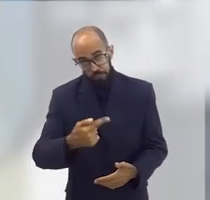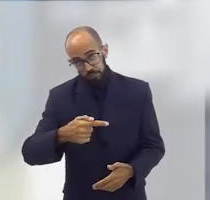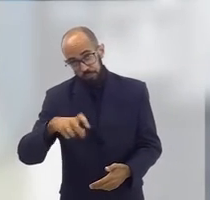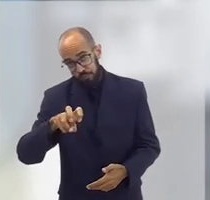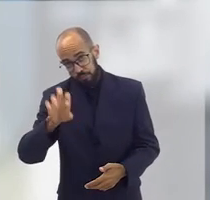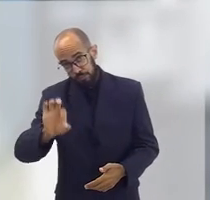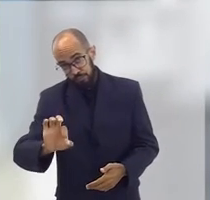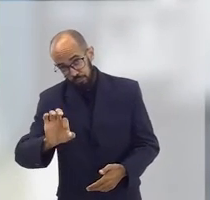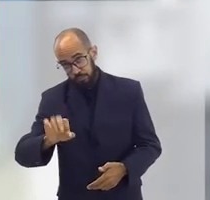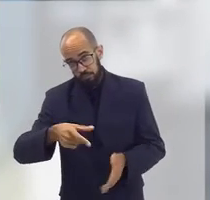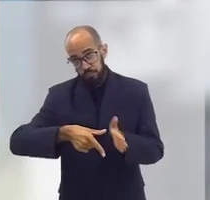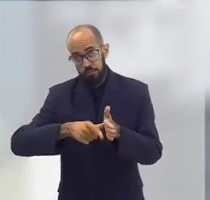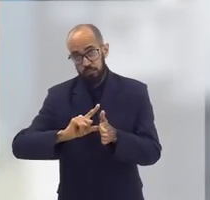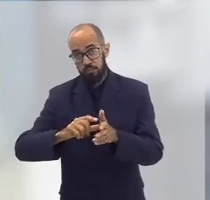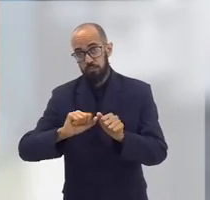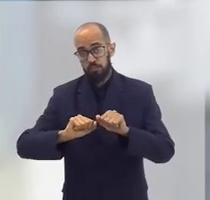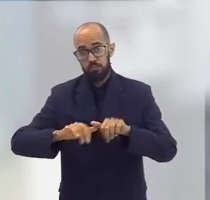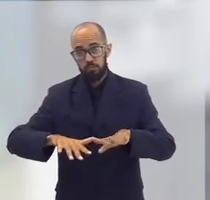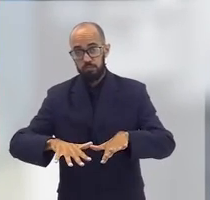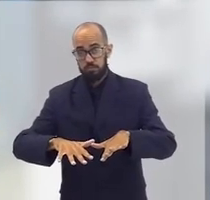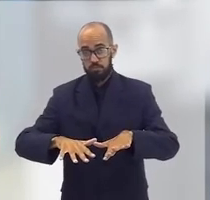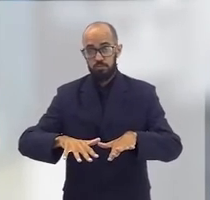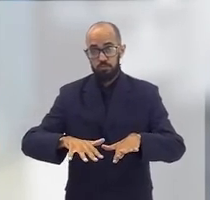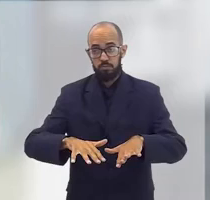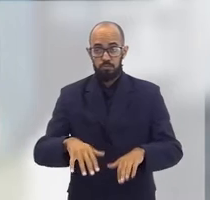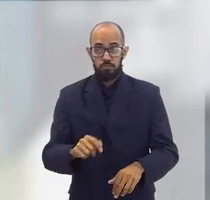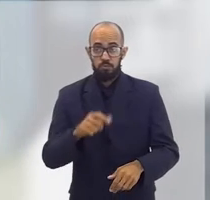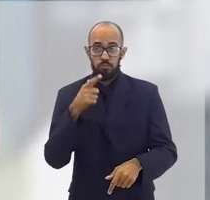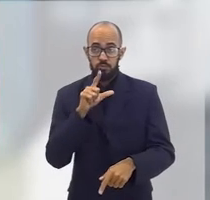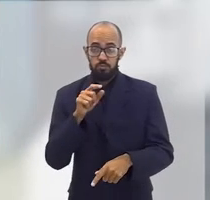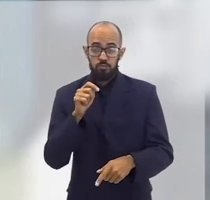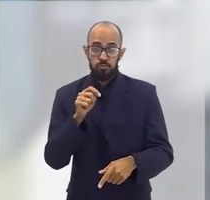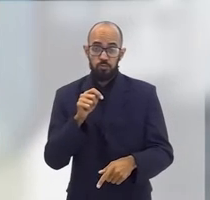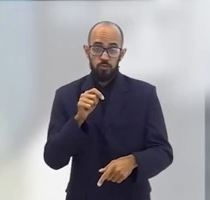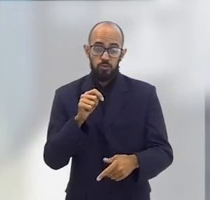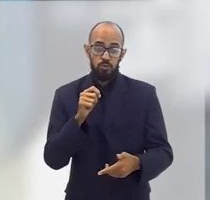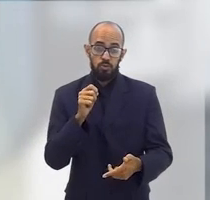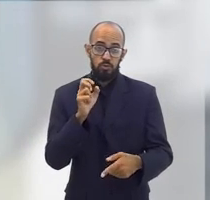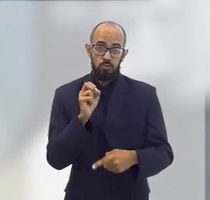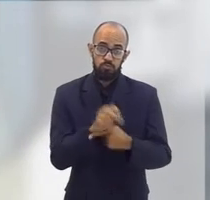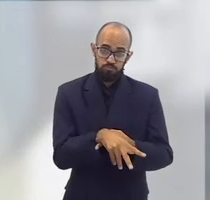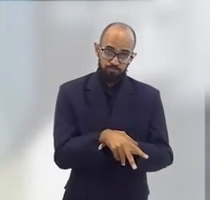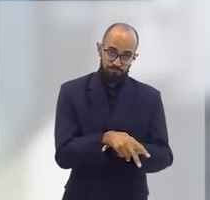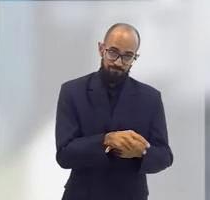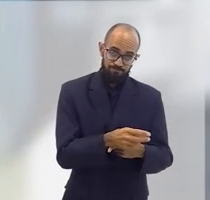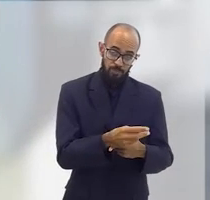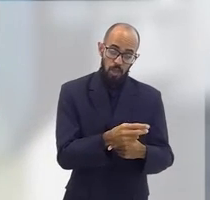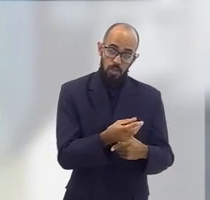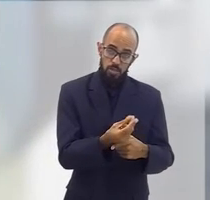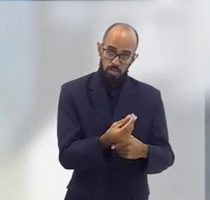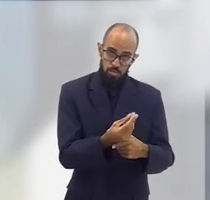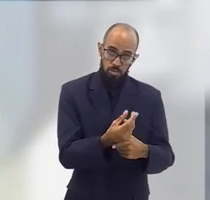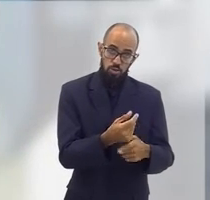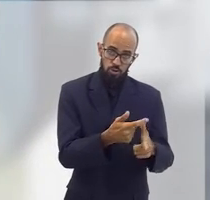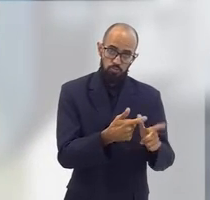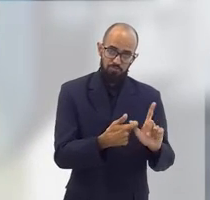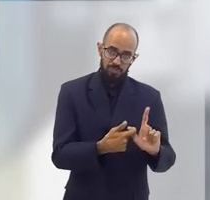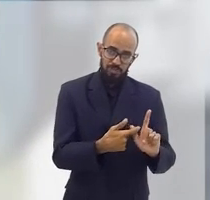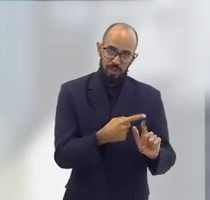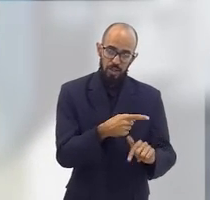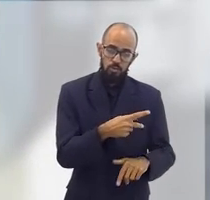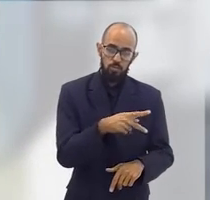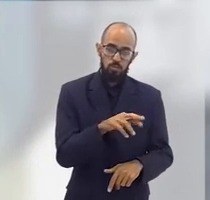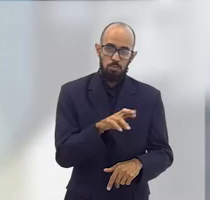tem 75% no início da pandemia, entre 75% e 80%, contrataram empréstimo, seja o Pronampe, seja outra linha de